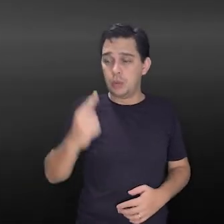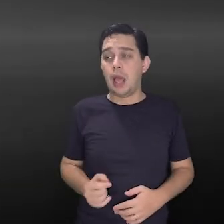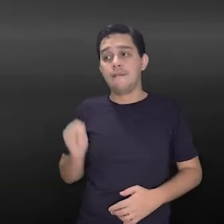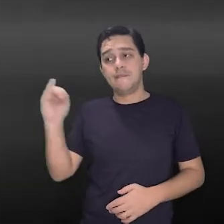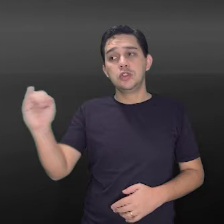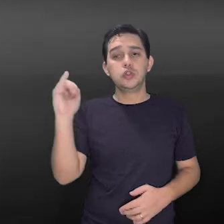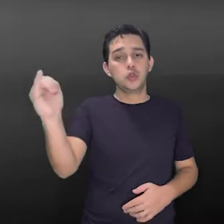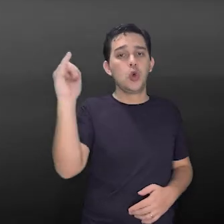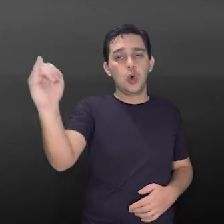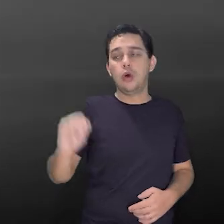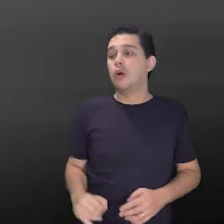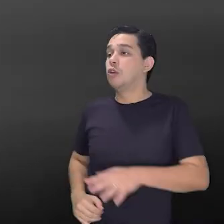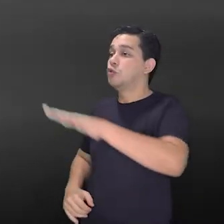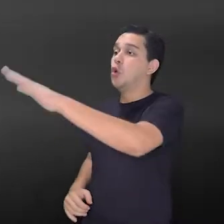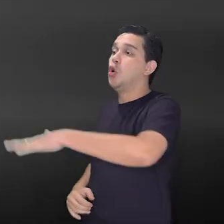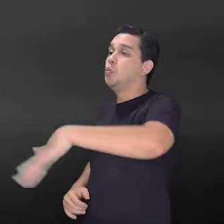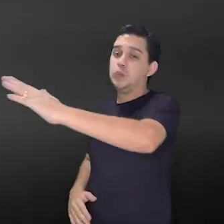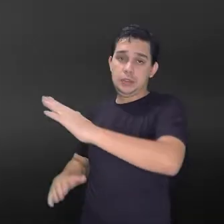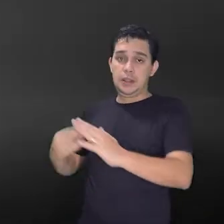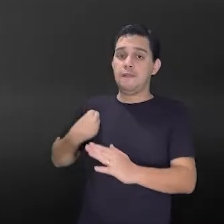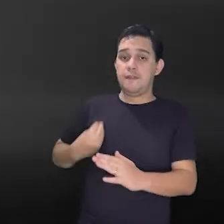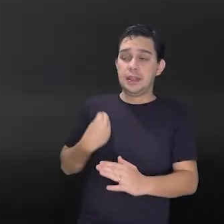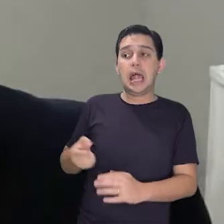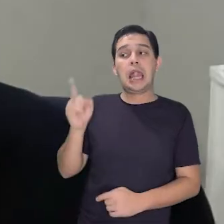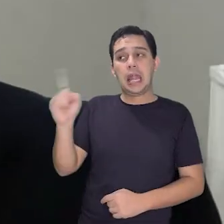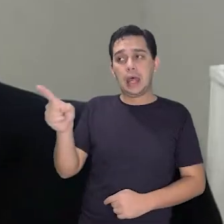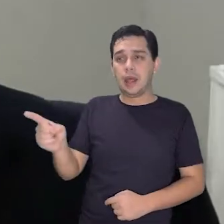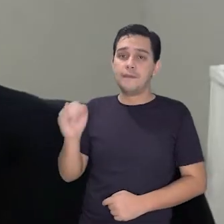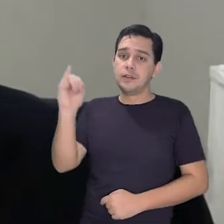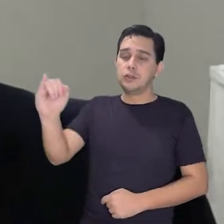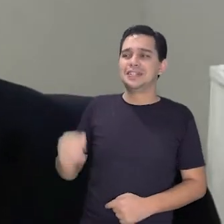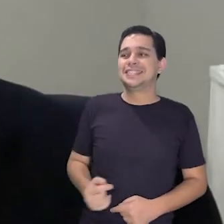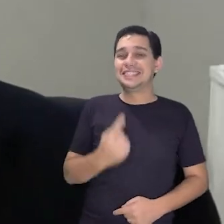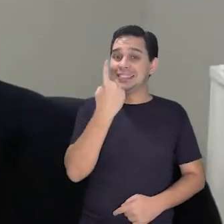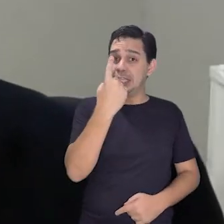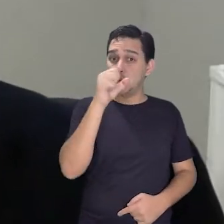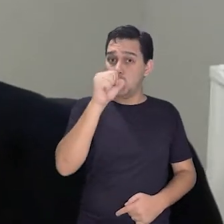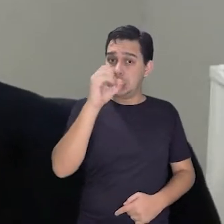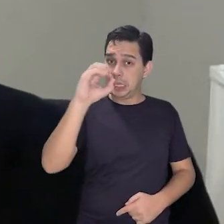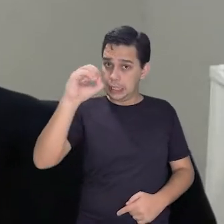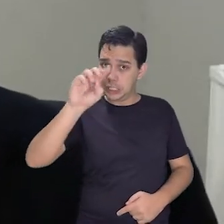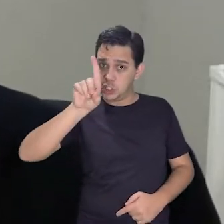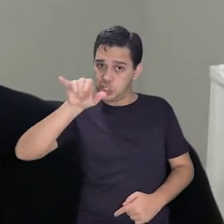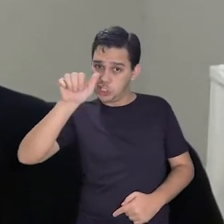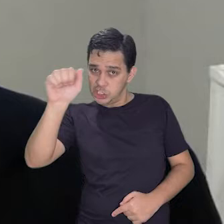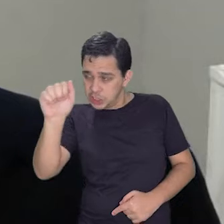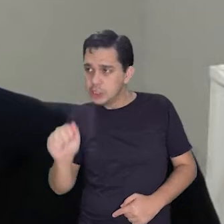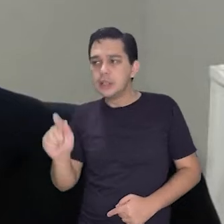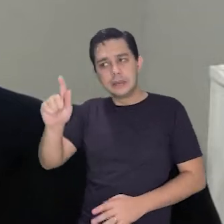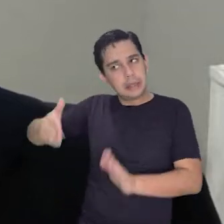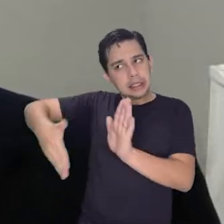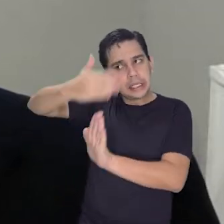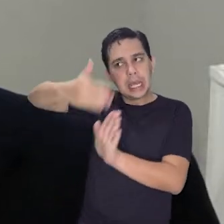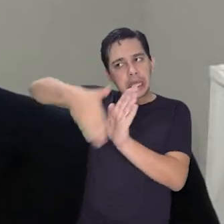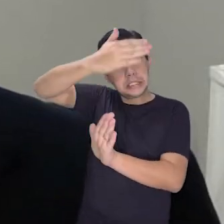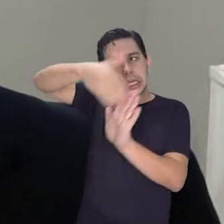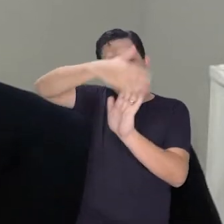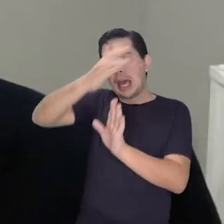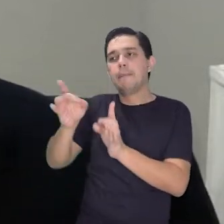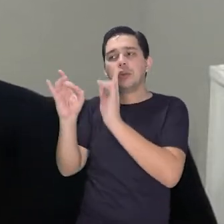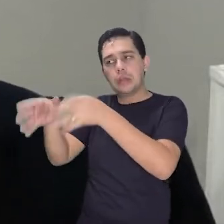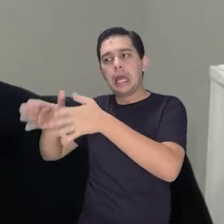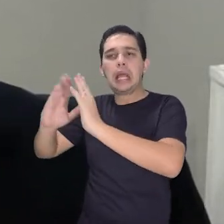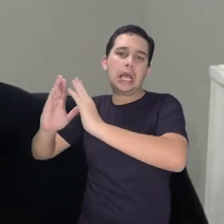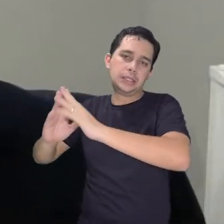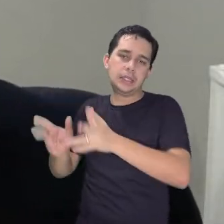lá voluntariamente no prazo de 180 dias. Não ocorrendo essa desocupação voluntária no prazo de 180